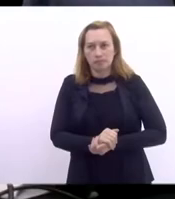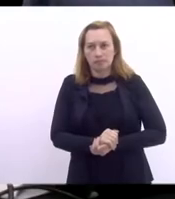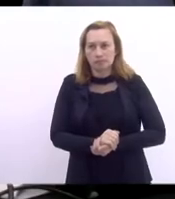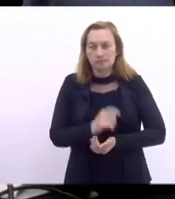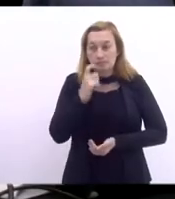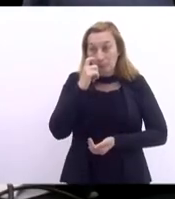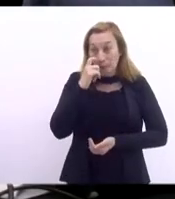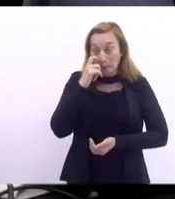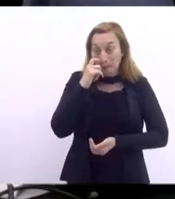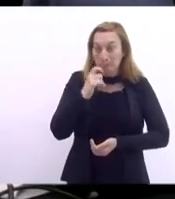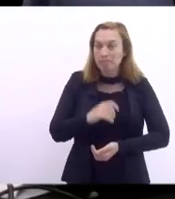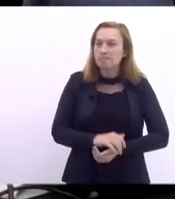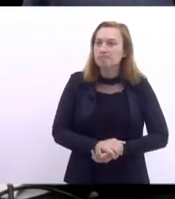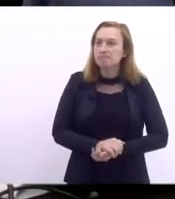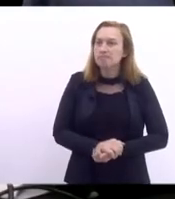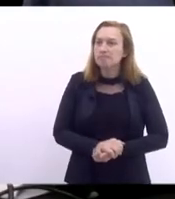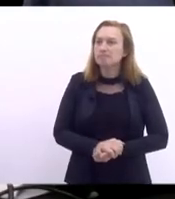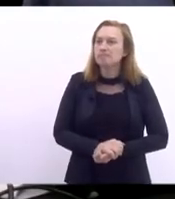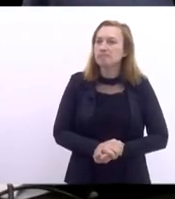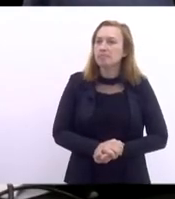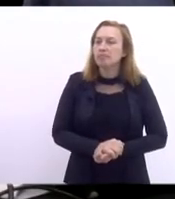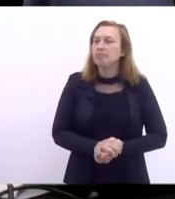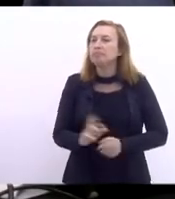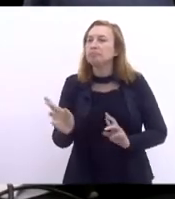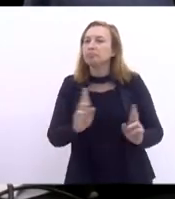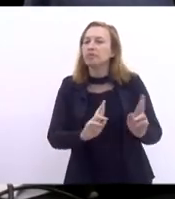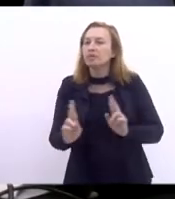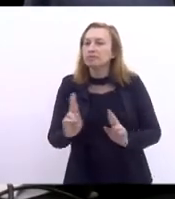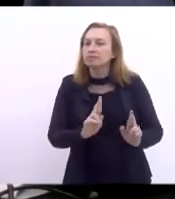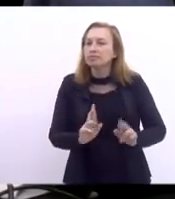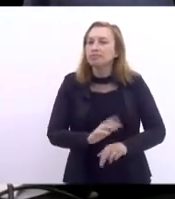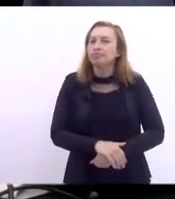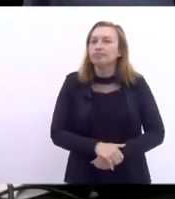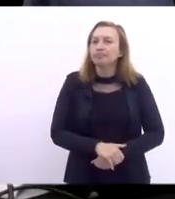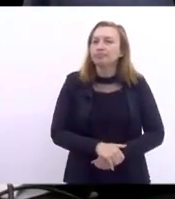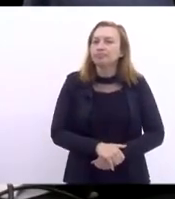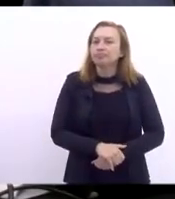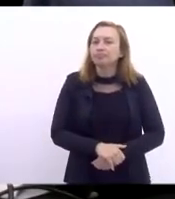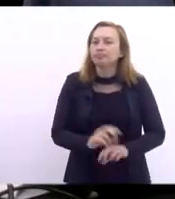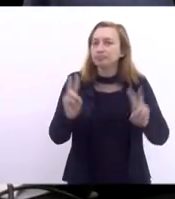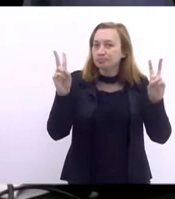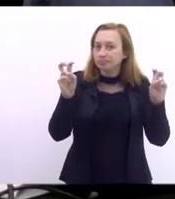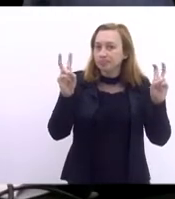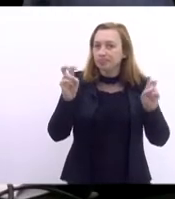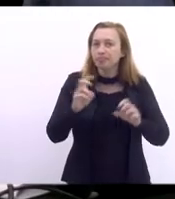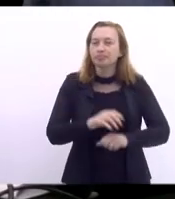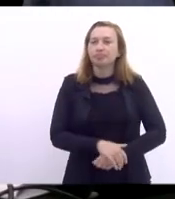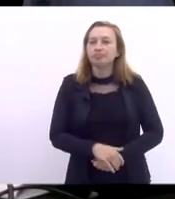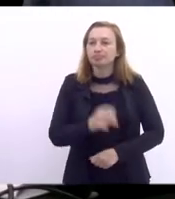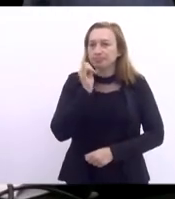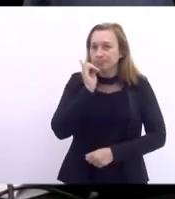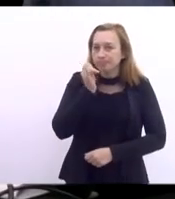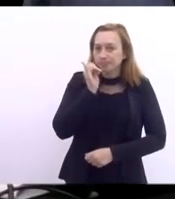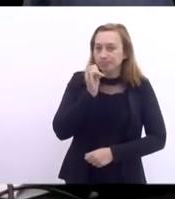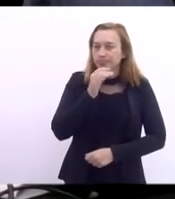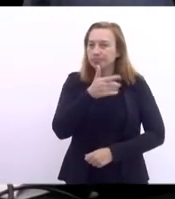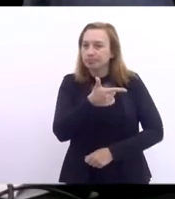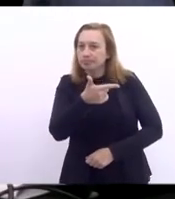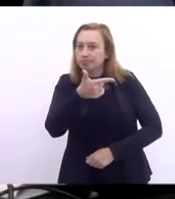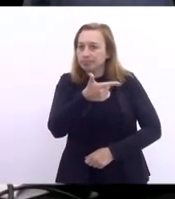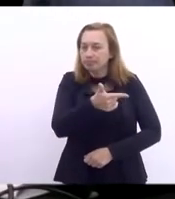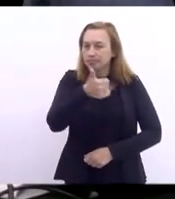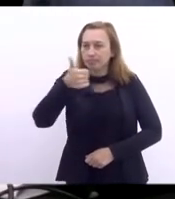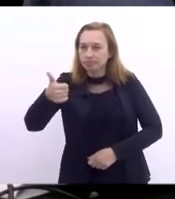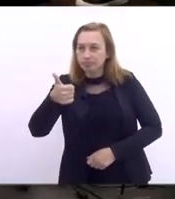inclusive foi feita a determinação em relação a esse ponto o relatório das contas 21